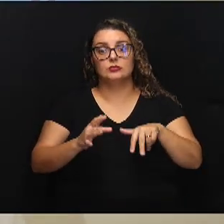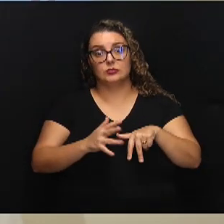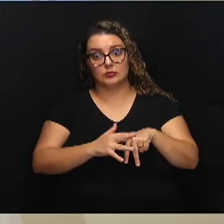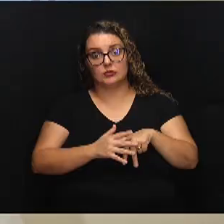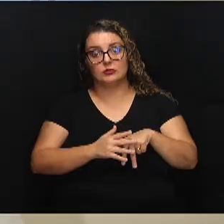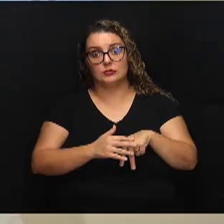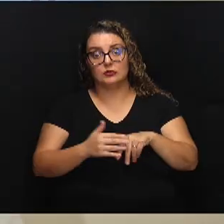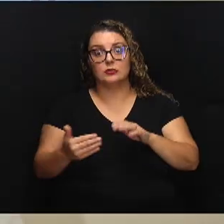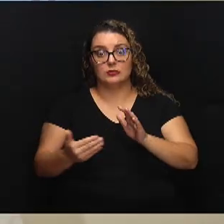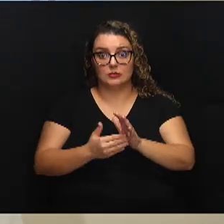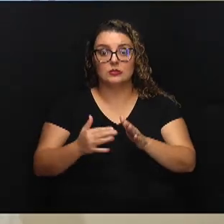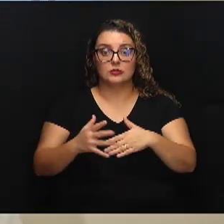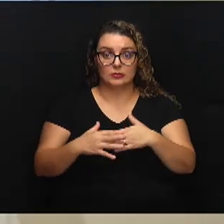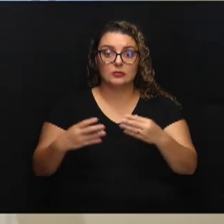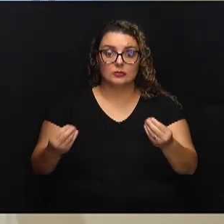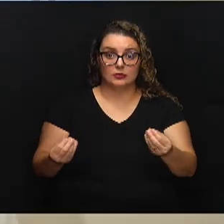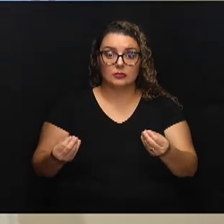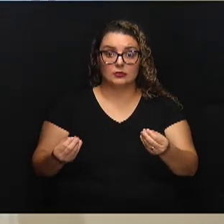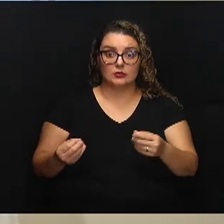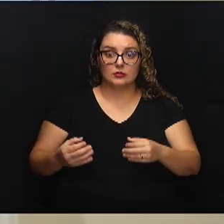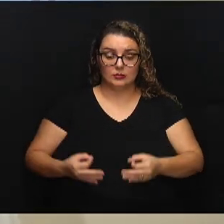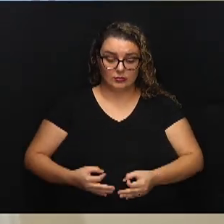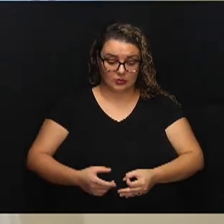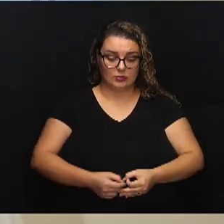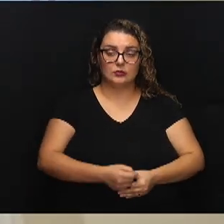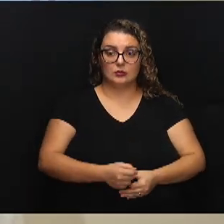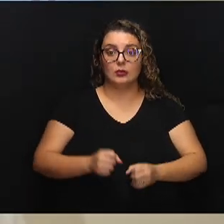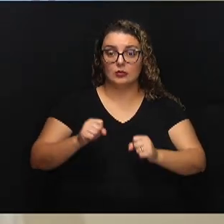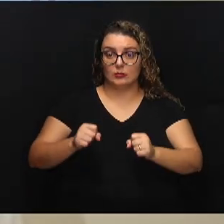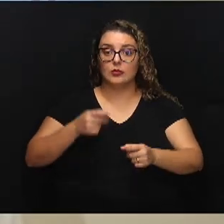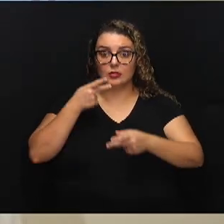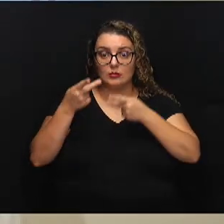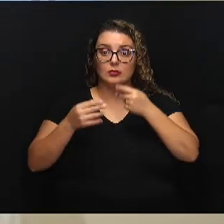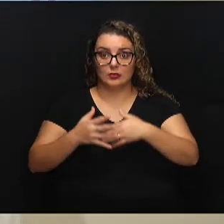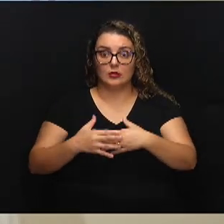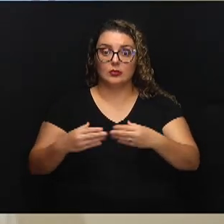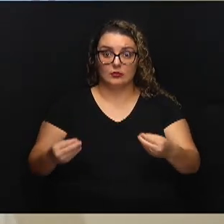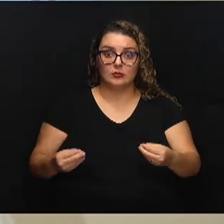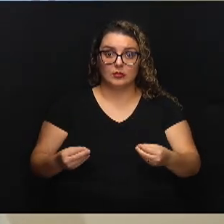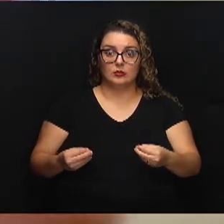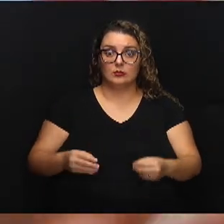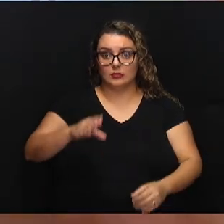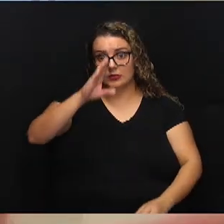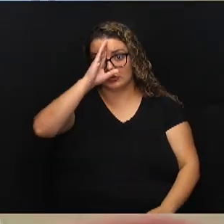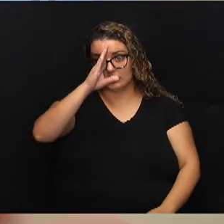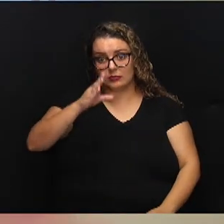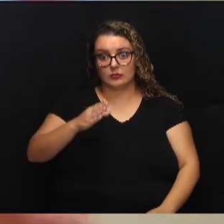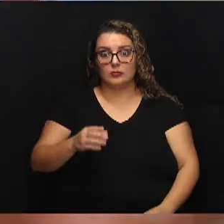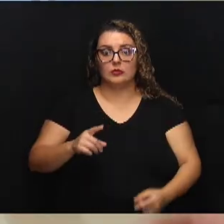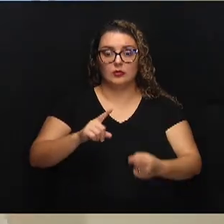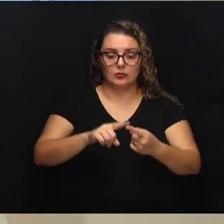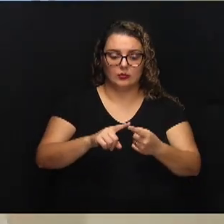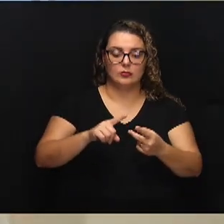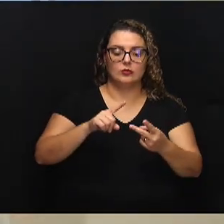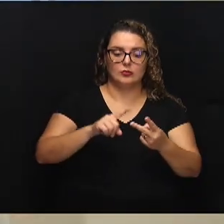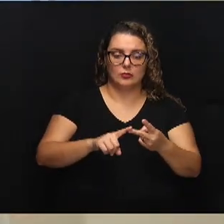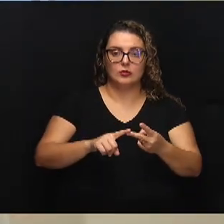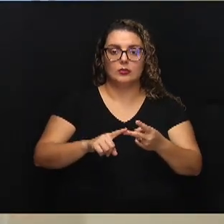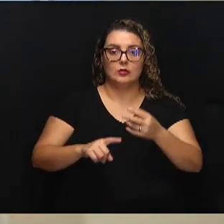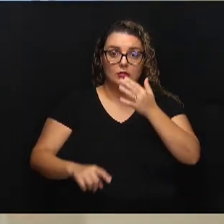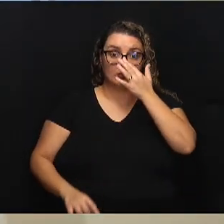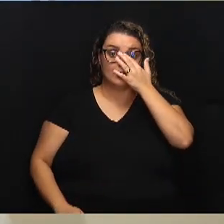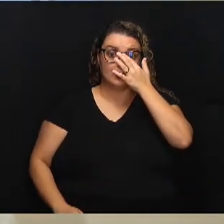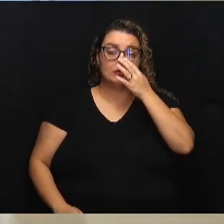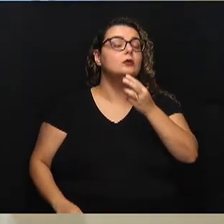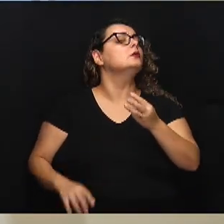paciente até mesmo curada, tá? O câncer de ovário, a gente pode falar em cura para câncer de ovário, principalmente esses estágios 1, estágio 2,